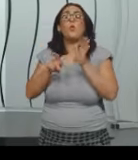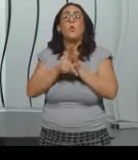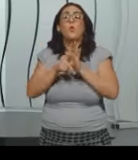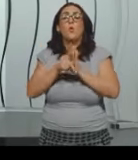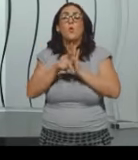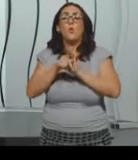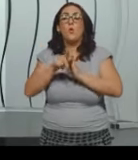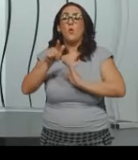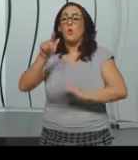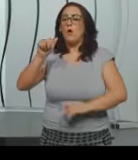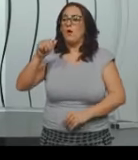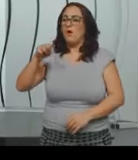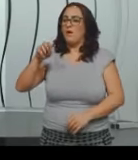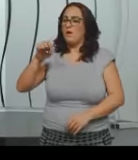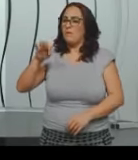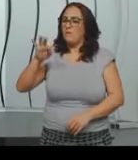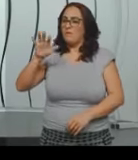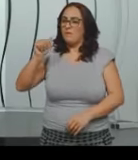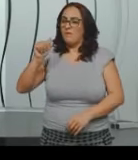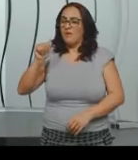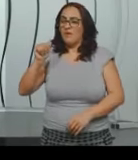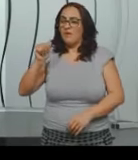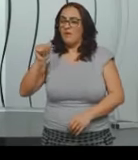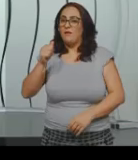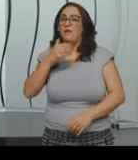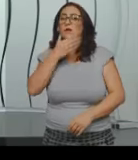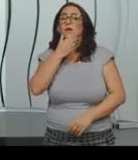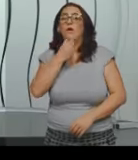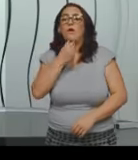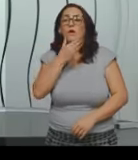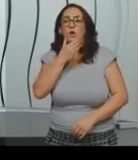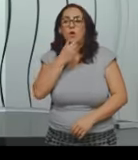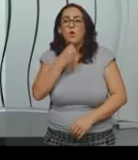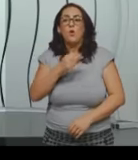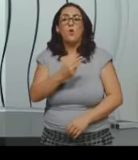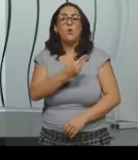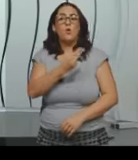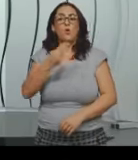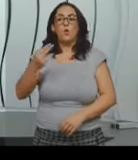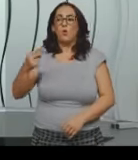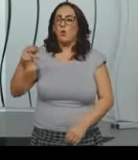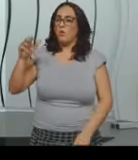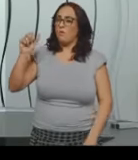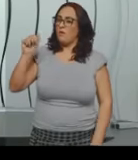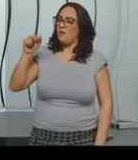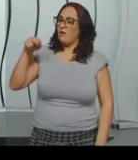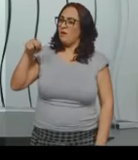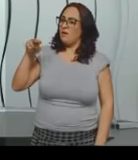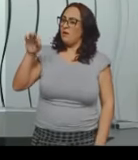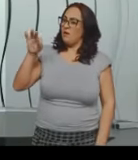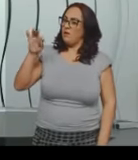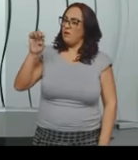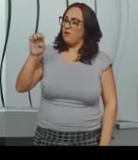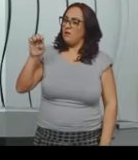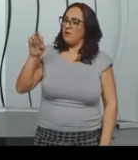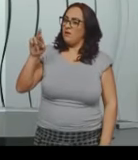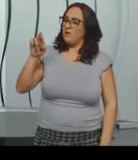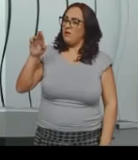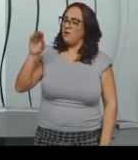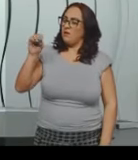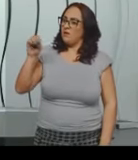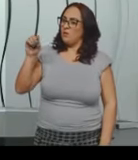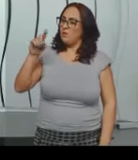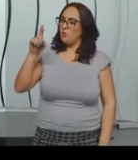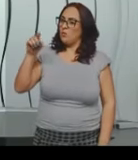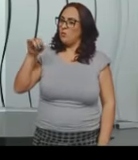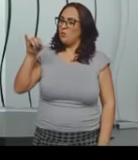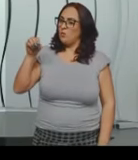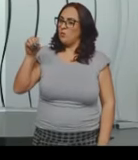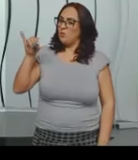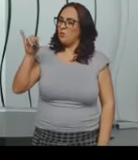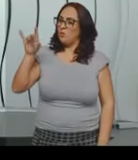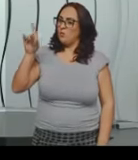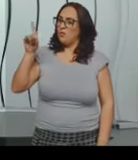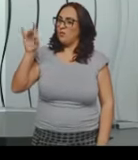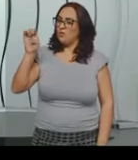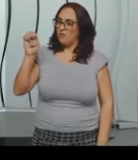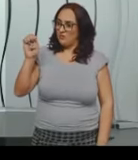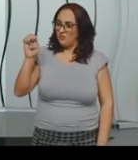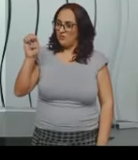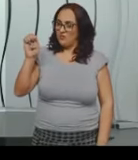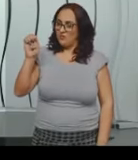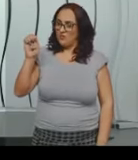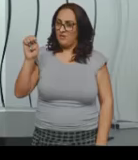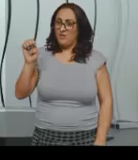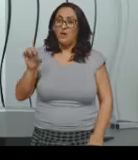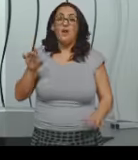anterozoide. É bom a gente guardar isso. Anterozoide é o gameta masculino e